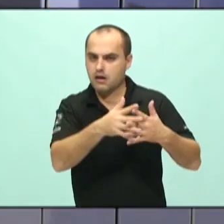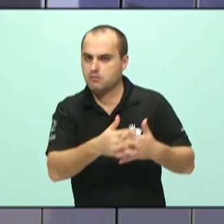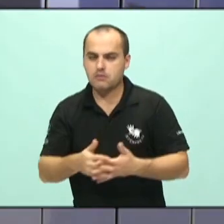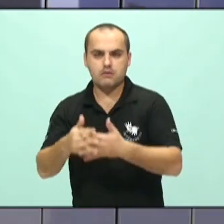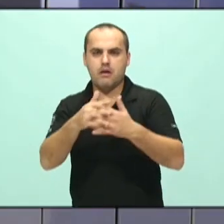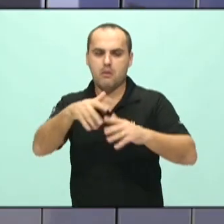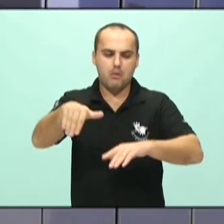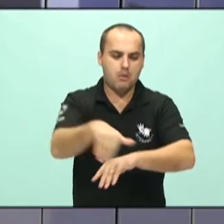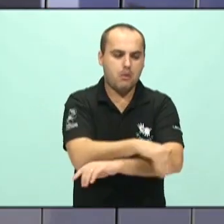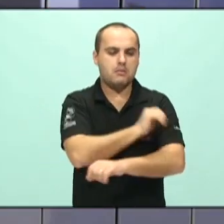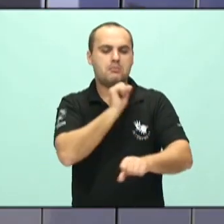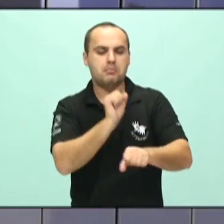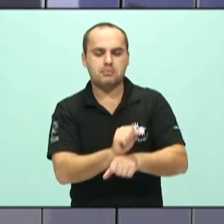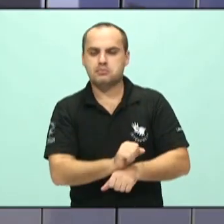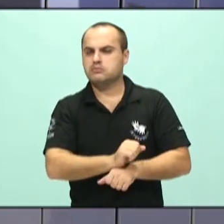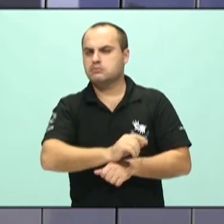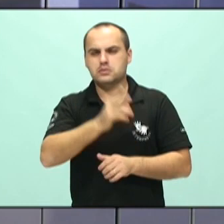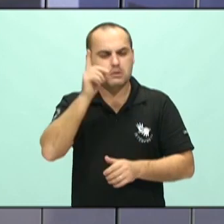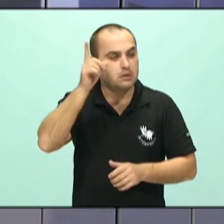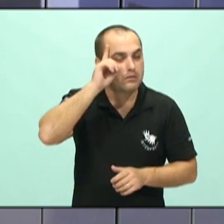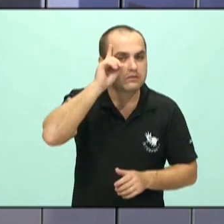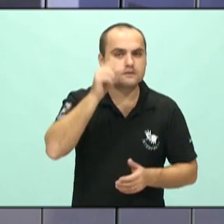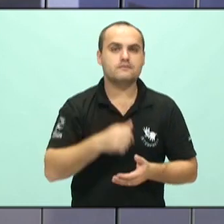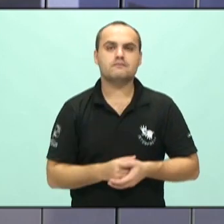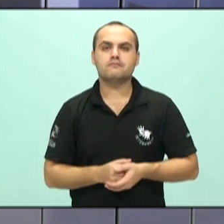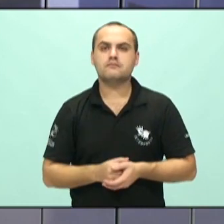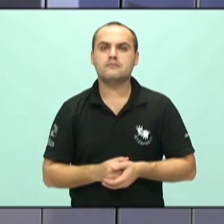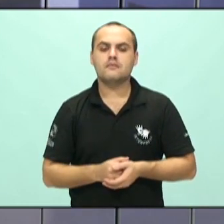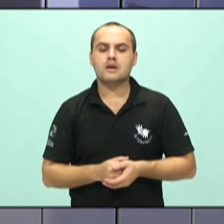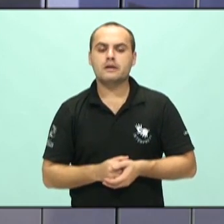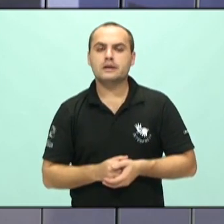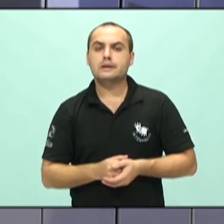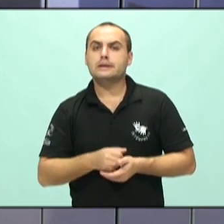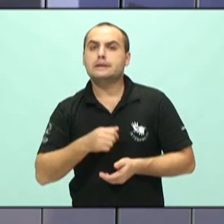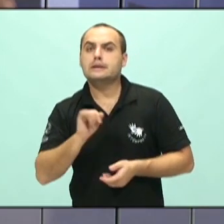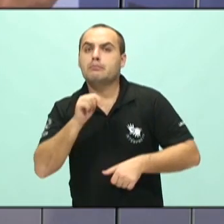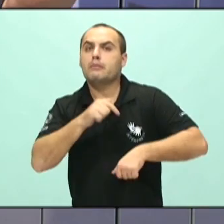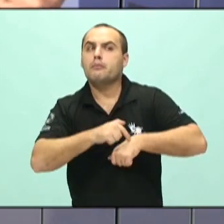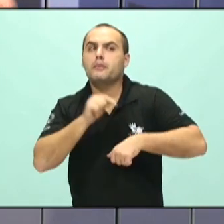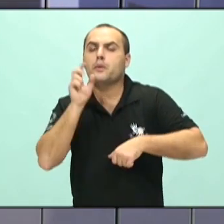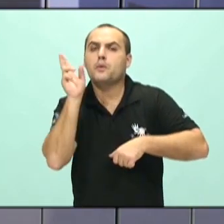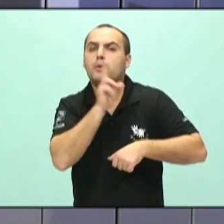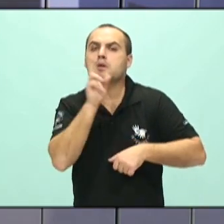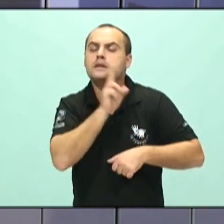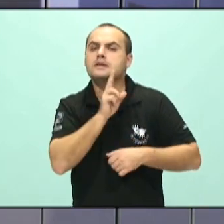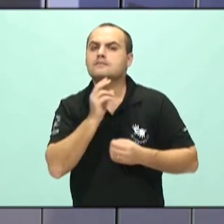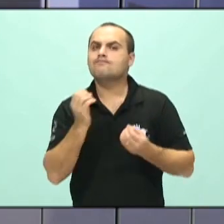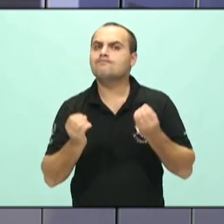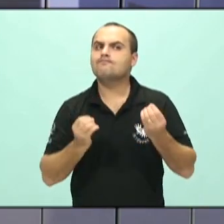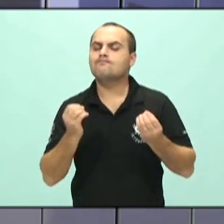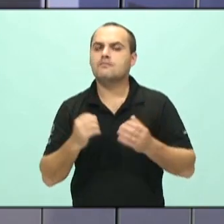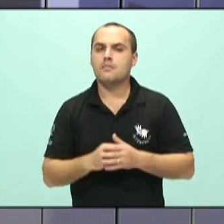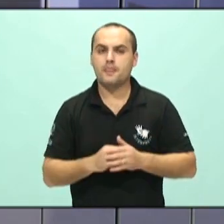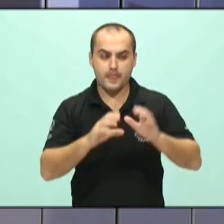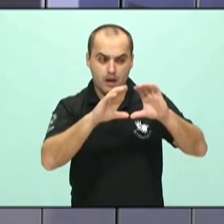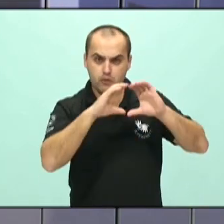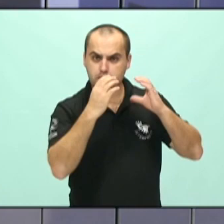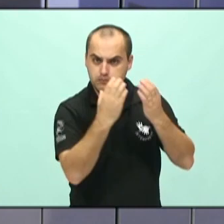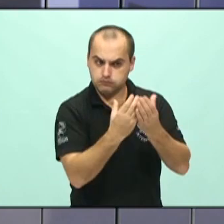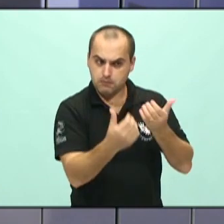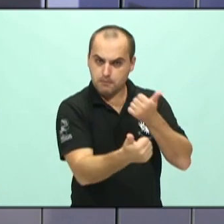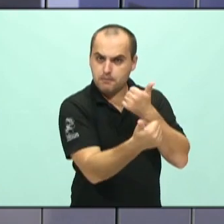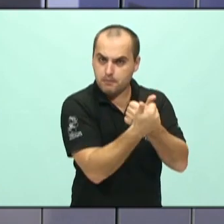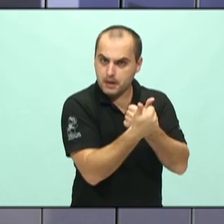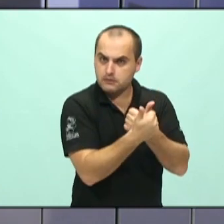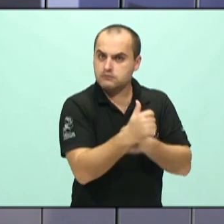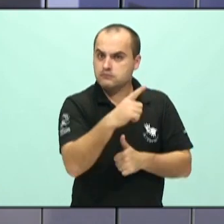rua, estacionado e tudo mais. Qual é o plano de emergência? A comunidade próxima tem um treinamento? Tem